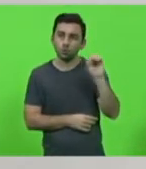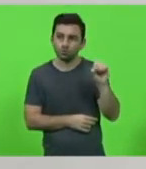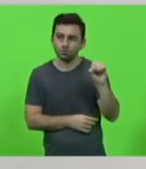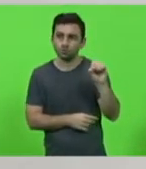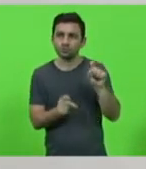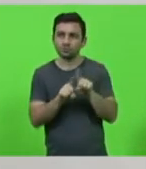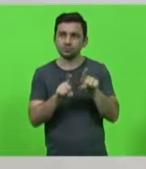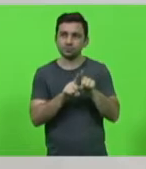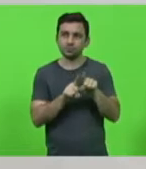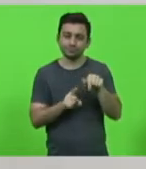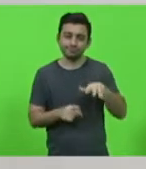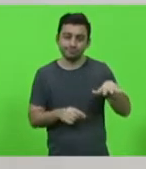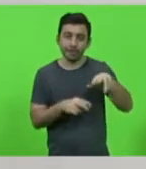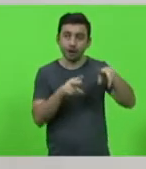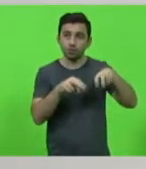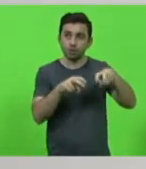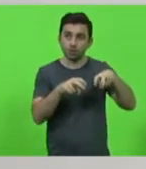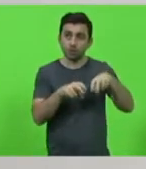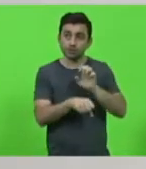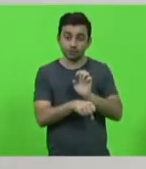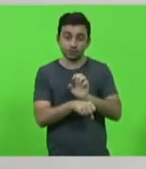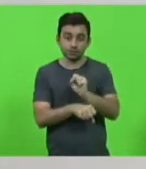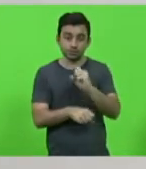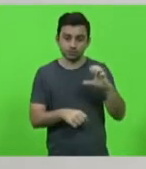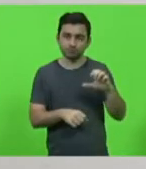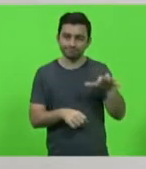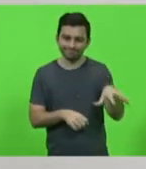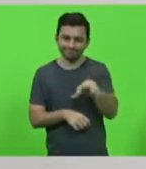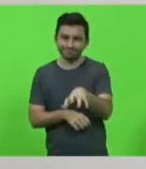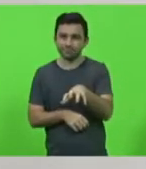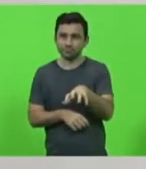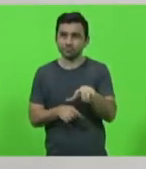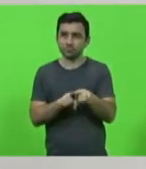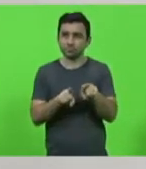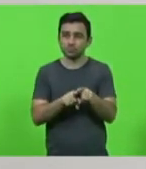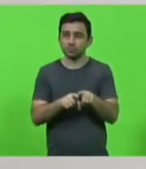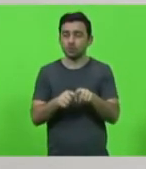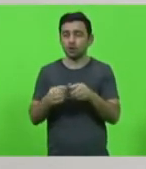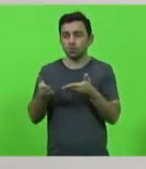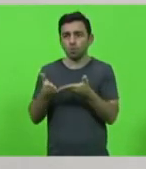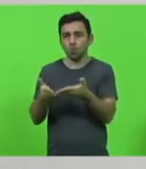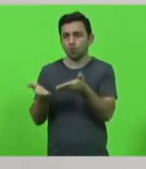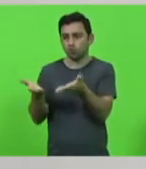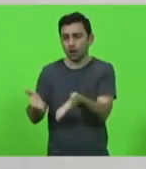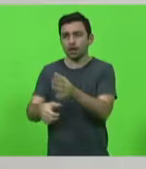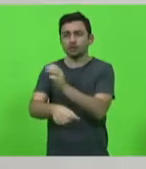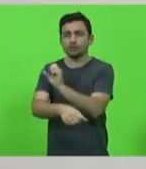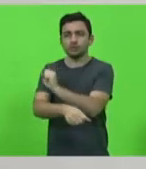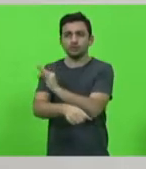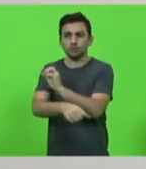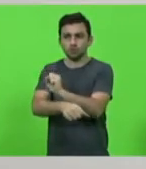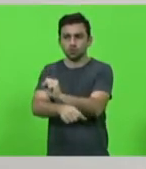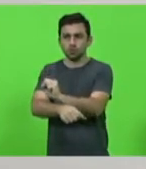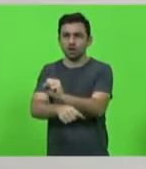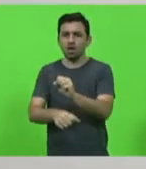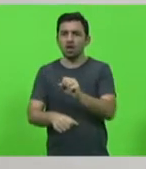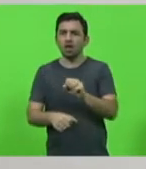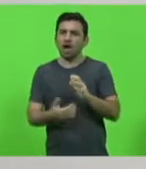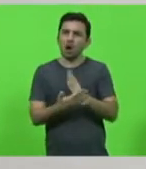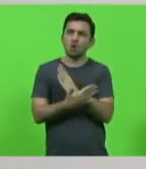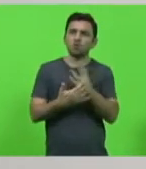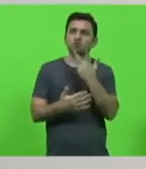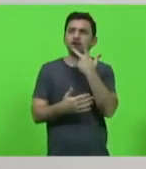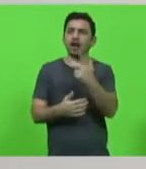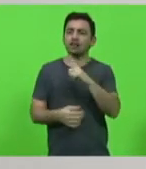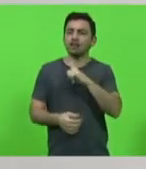setor agropecuário no estado de Santa Catarina e o Porto de São Francisco para explicar. Um diz que existe, de 6 a 20